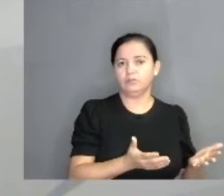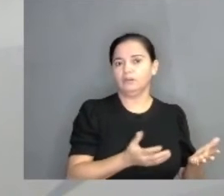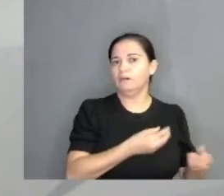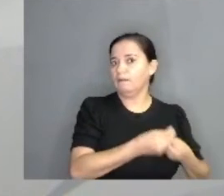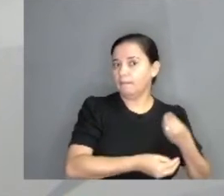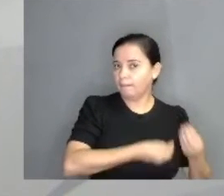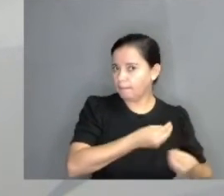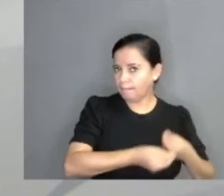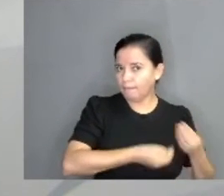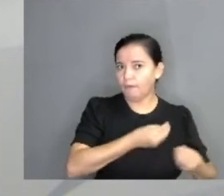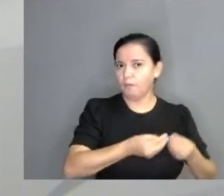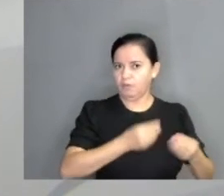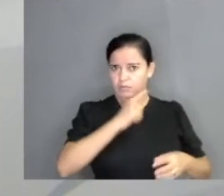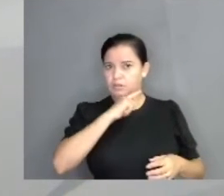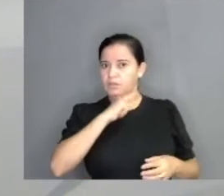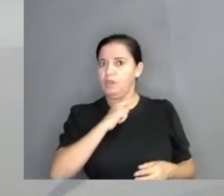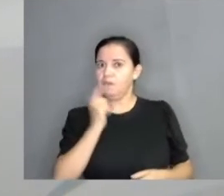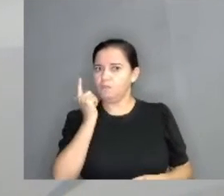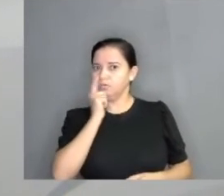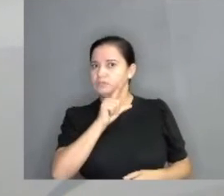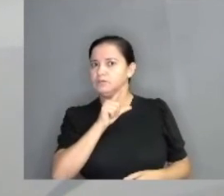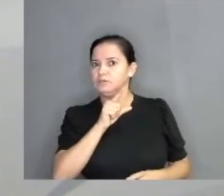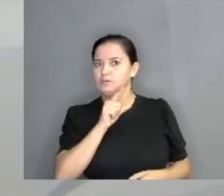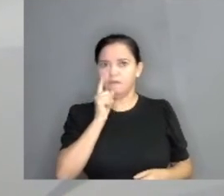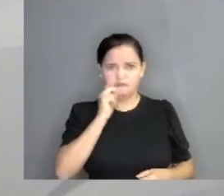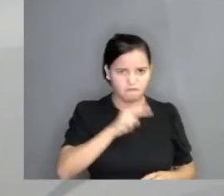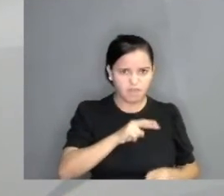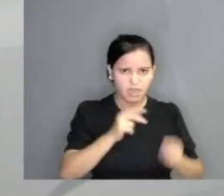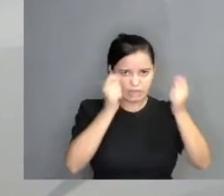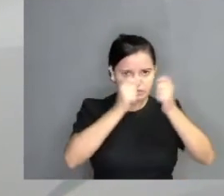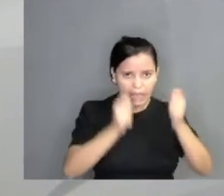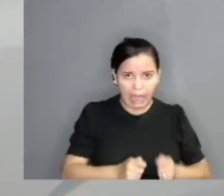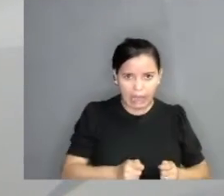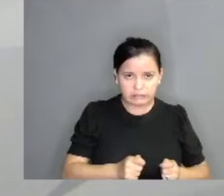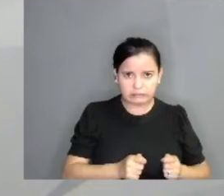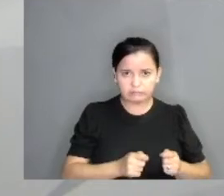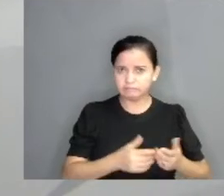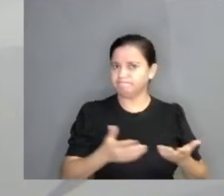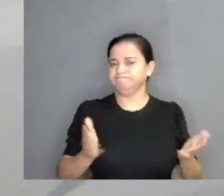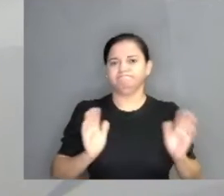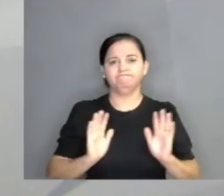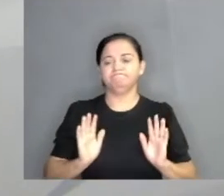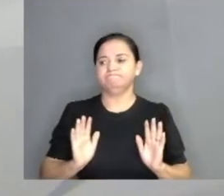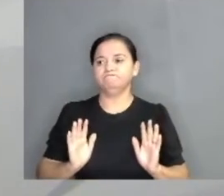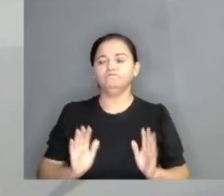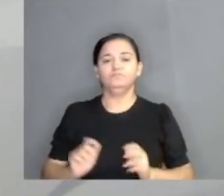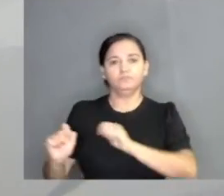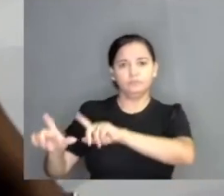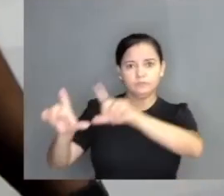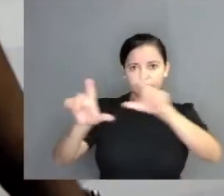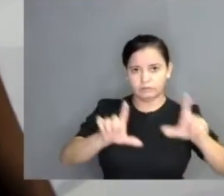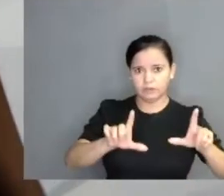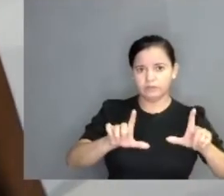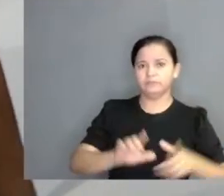a essa arte. Vamos passar para o próximo slide. Ok?